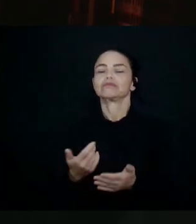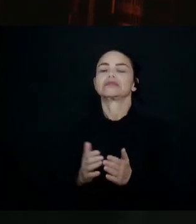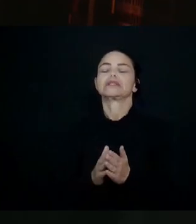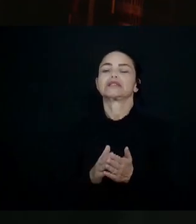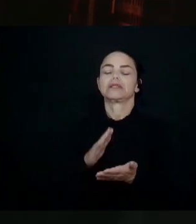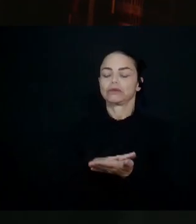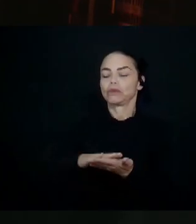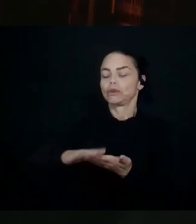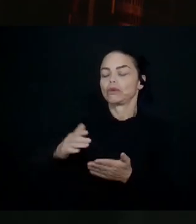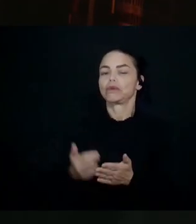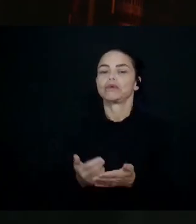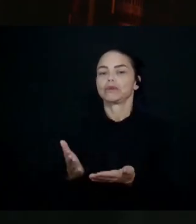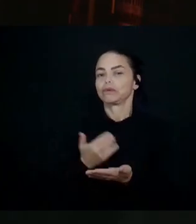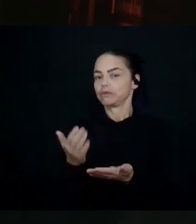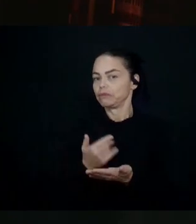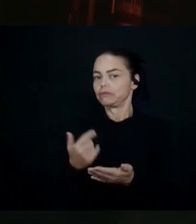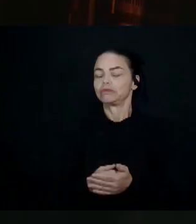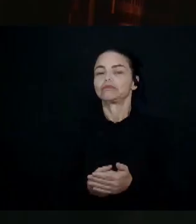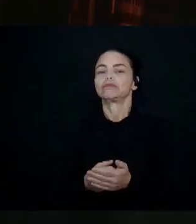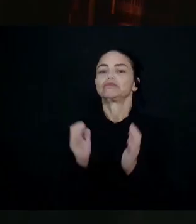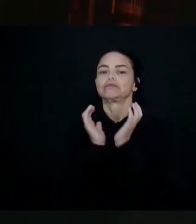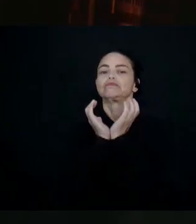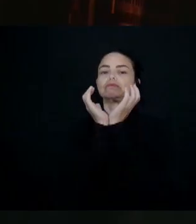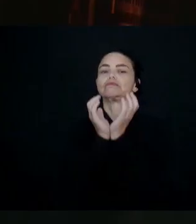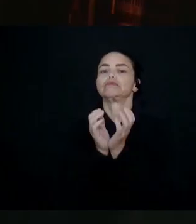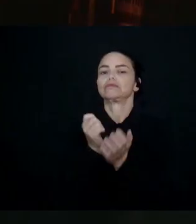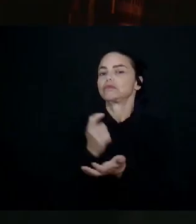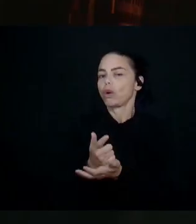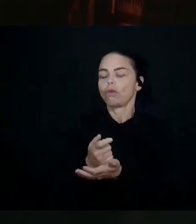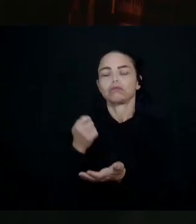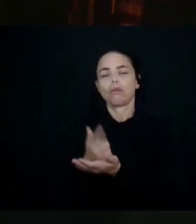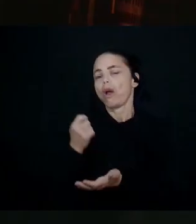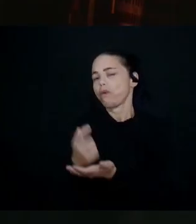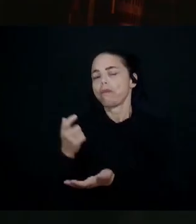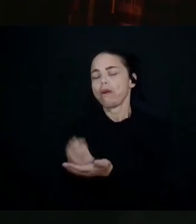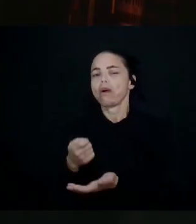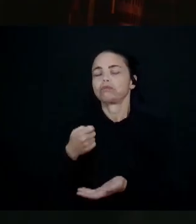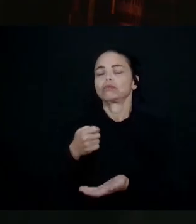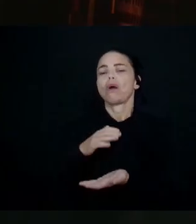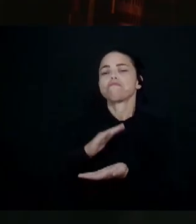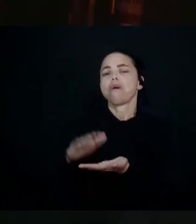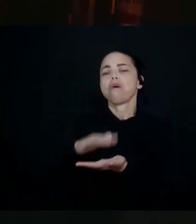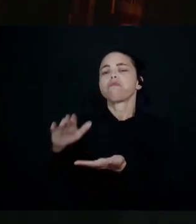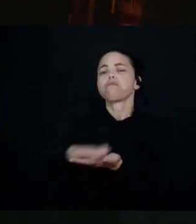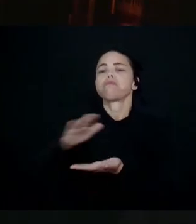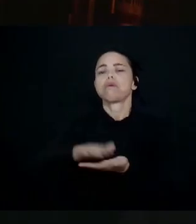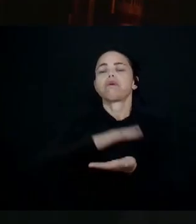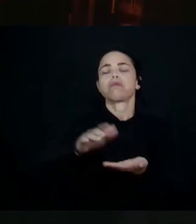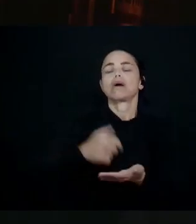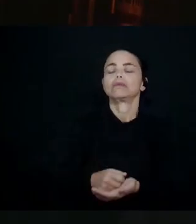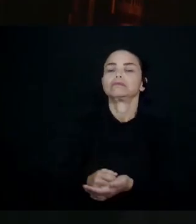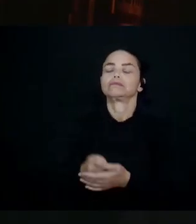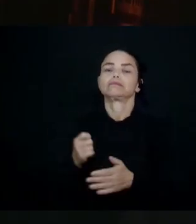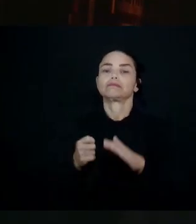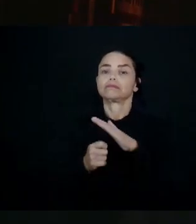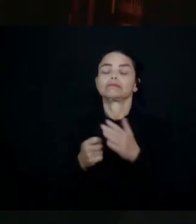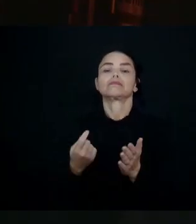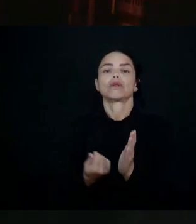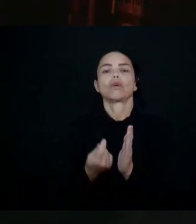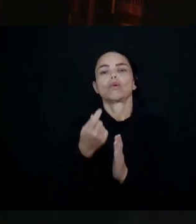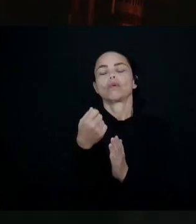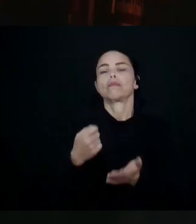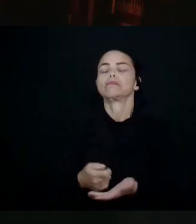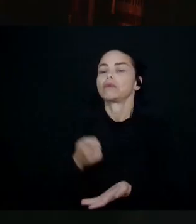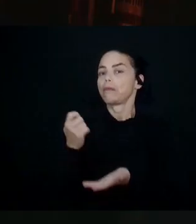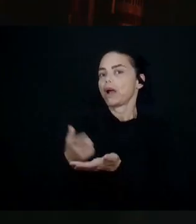também de não comprar por impulso, de tomar cuidado para não extrapolar o orçamento, de tomar cuidado também com